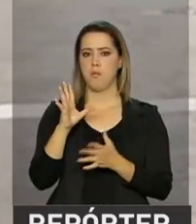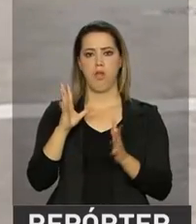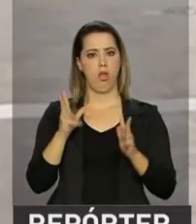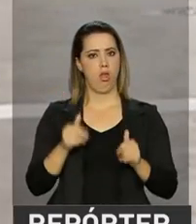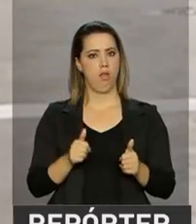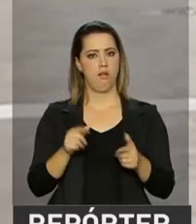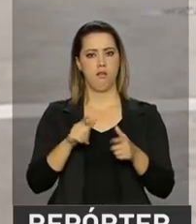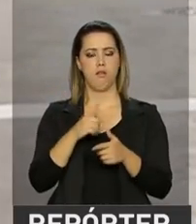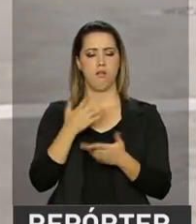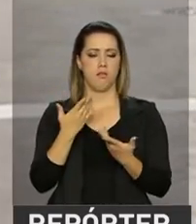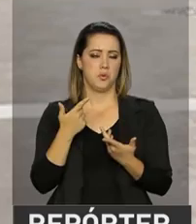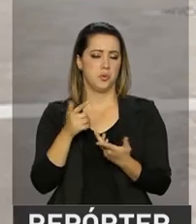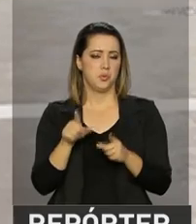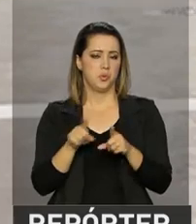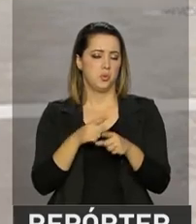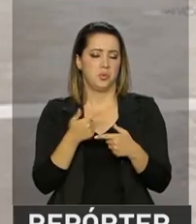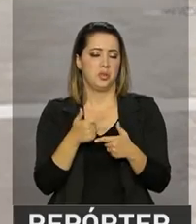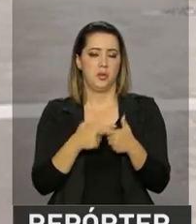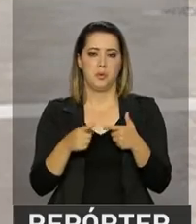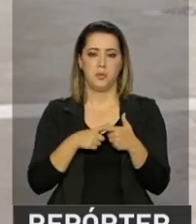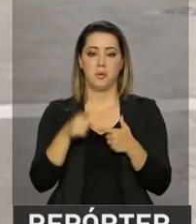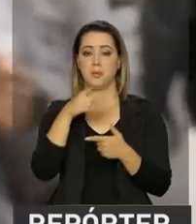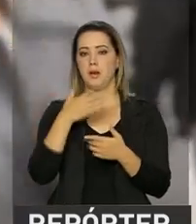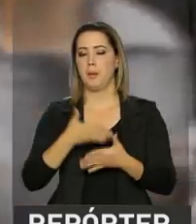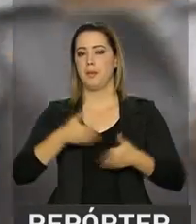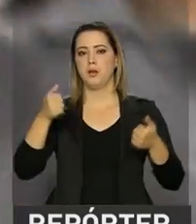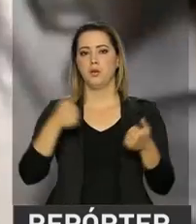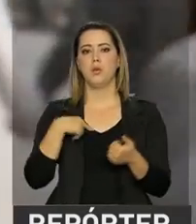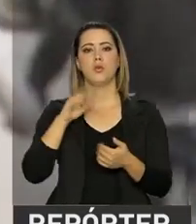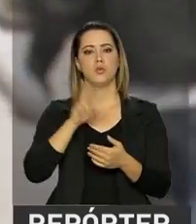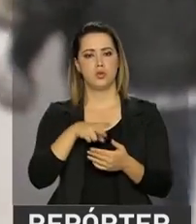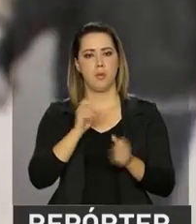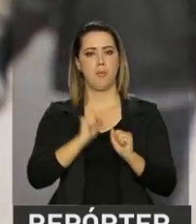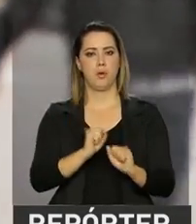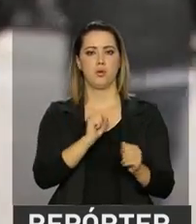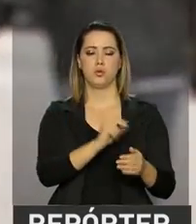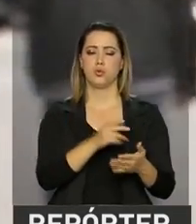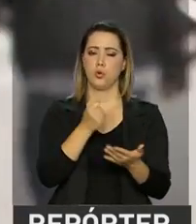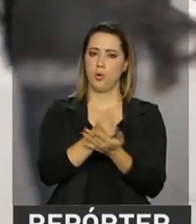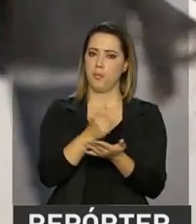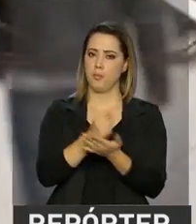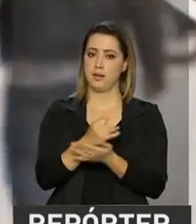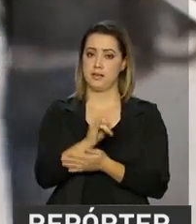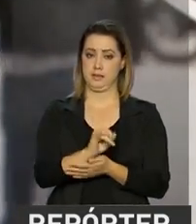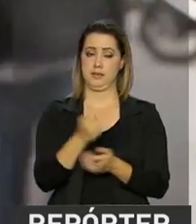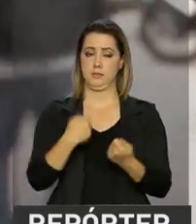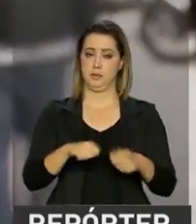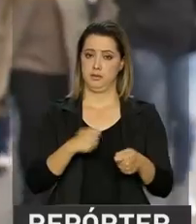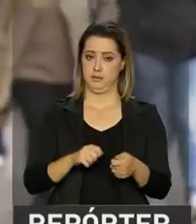ao dinheiro do FGTS, ela está mais tranquila e tem crédito para, se precisar,